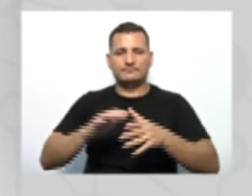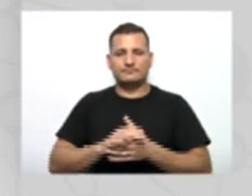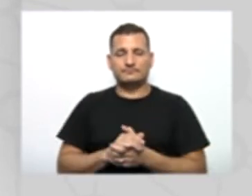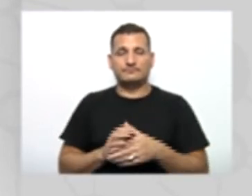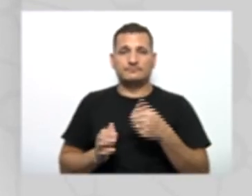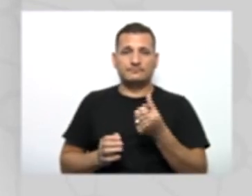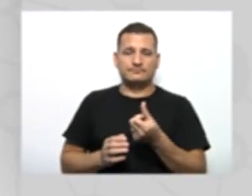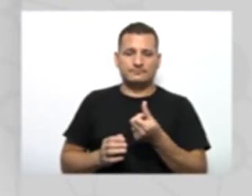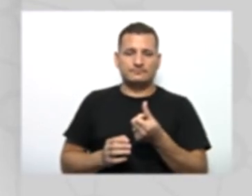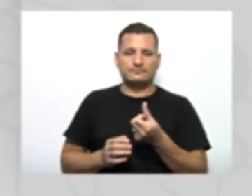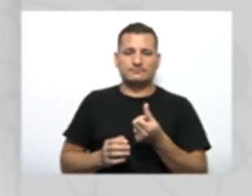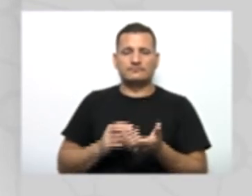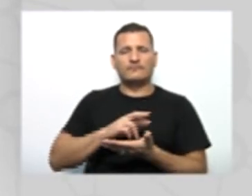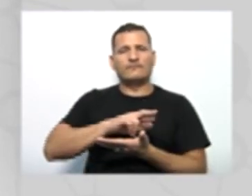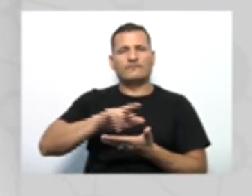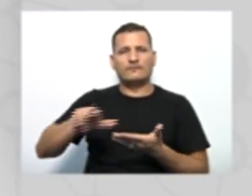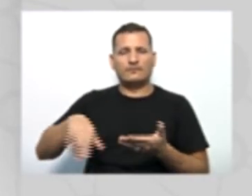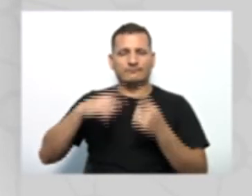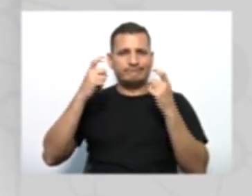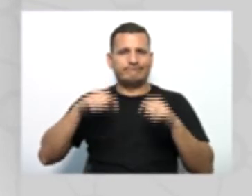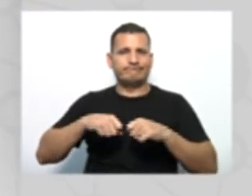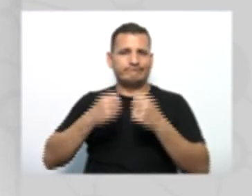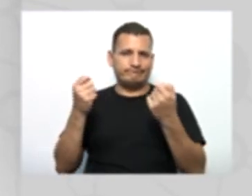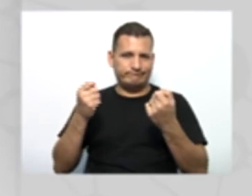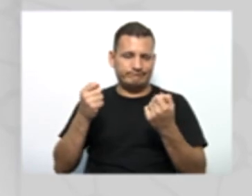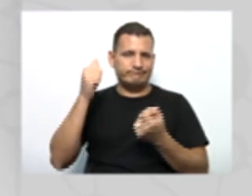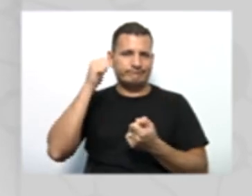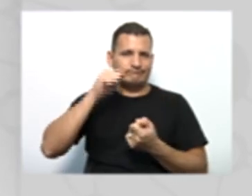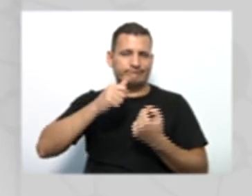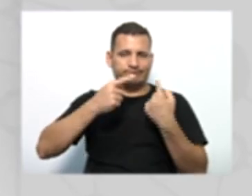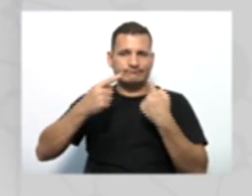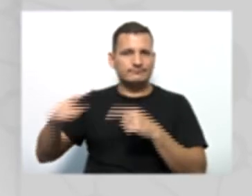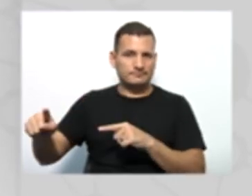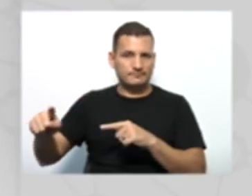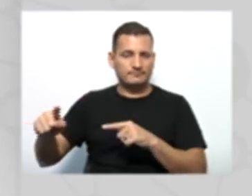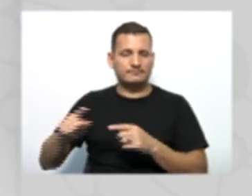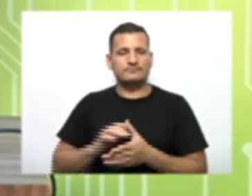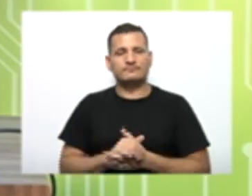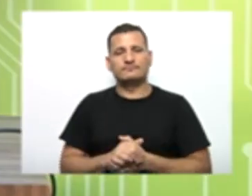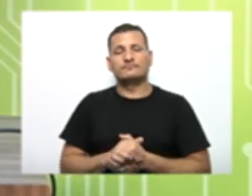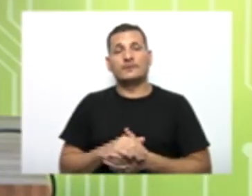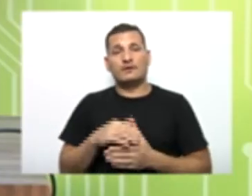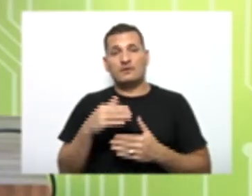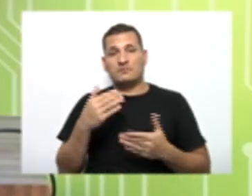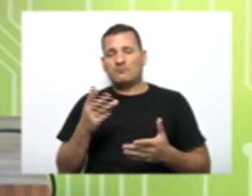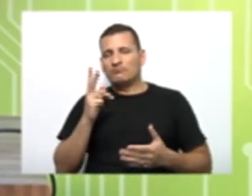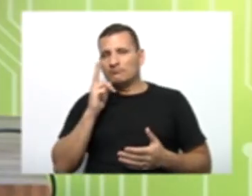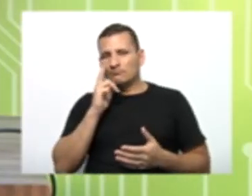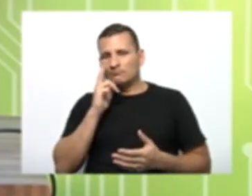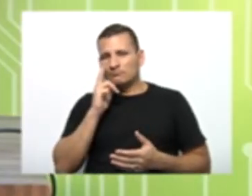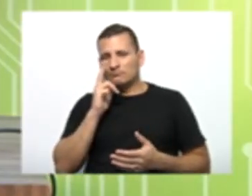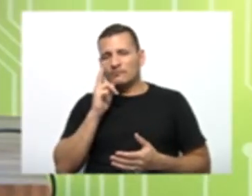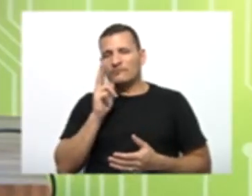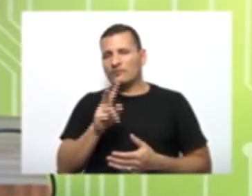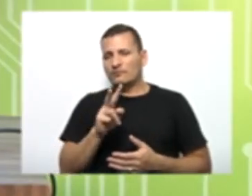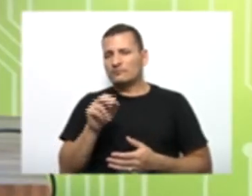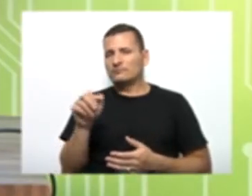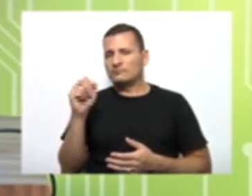poder político, na administração da coisa pública, na proteção dos interesses